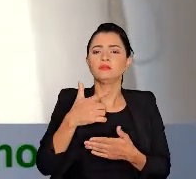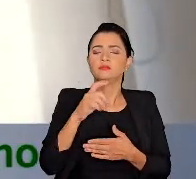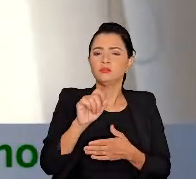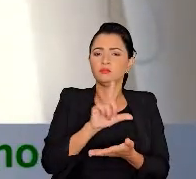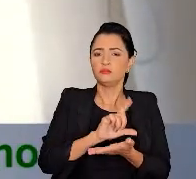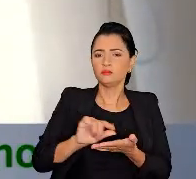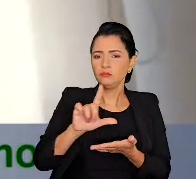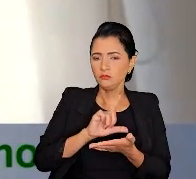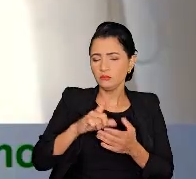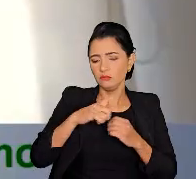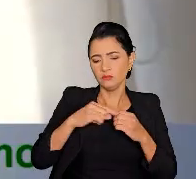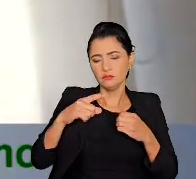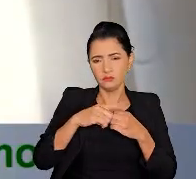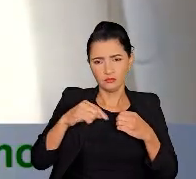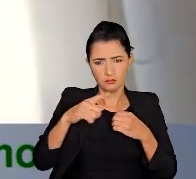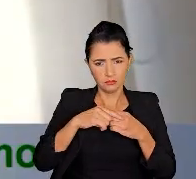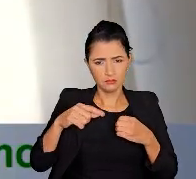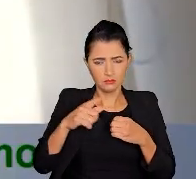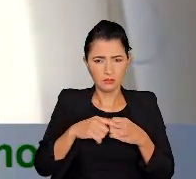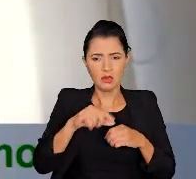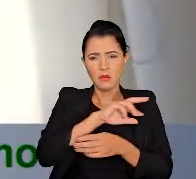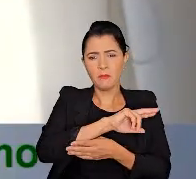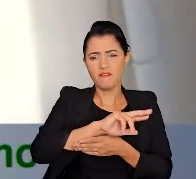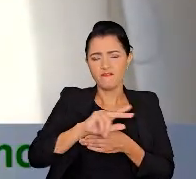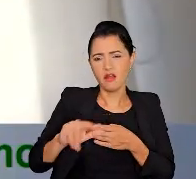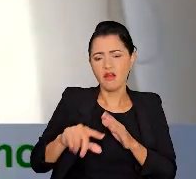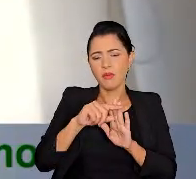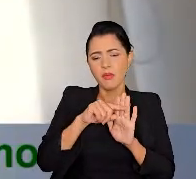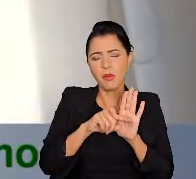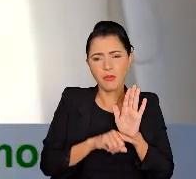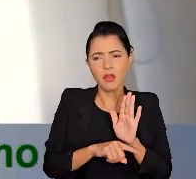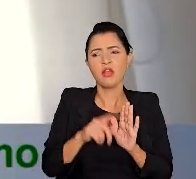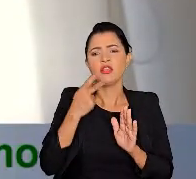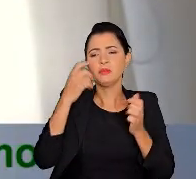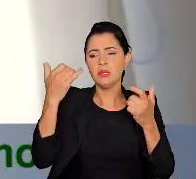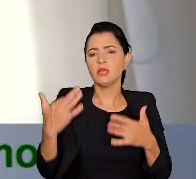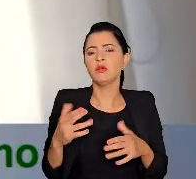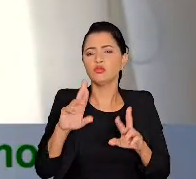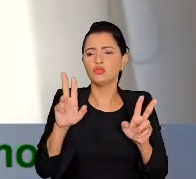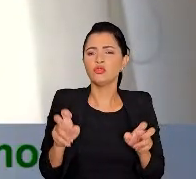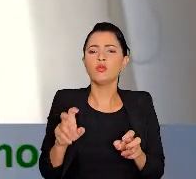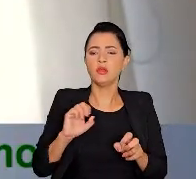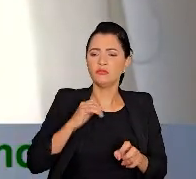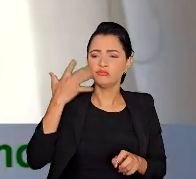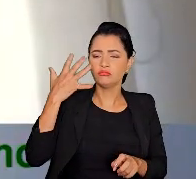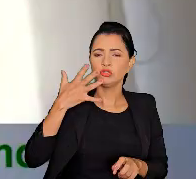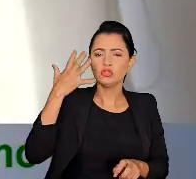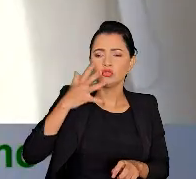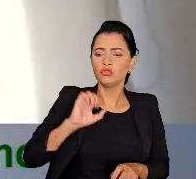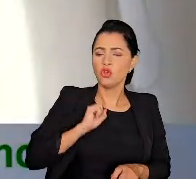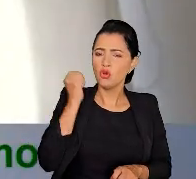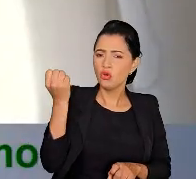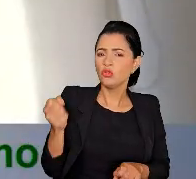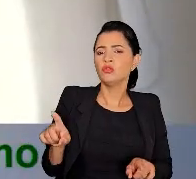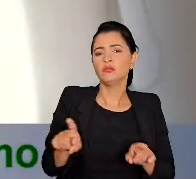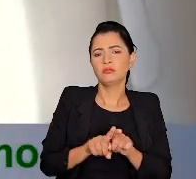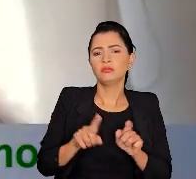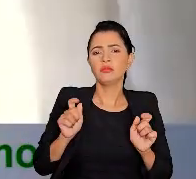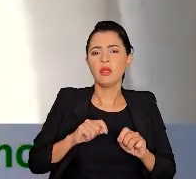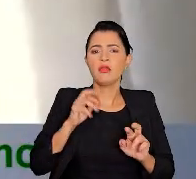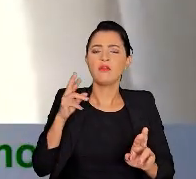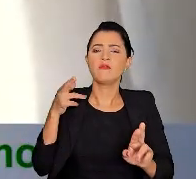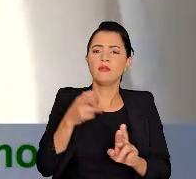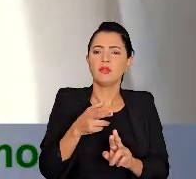artigos de especialistas sobre as várias vertentes do discurso de ódio, que tem a pretensão de ser uma referência